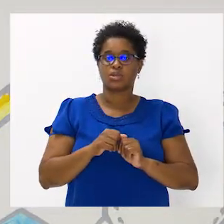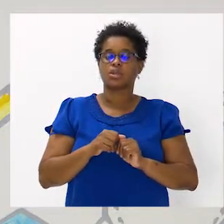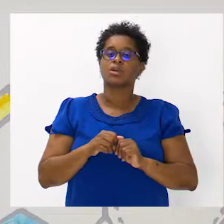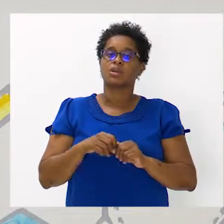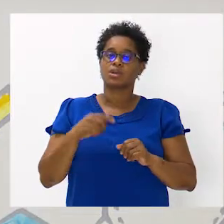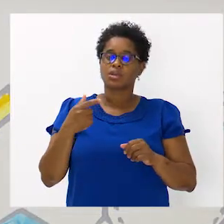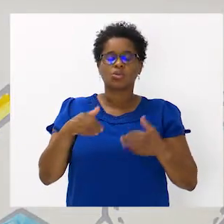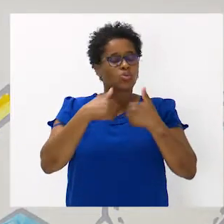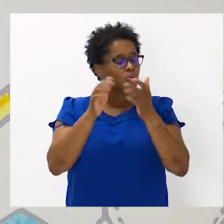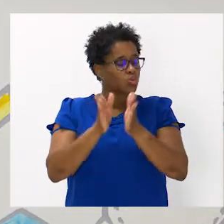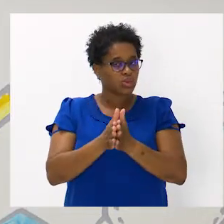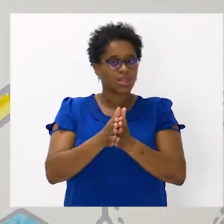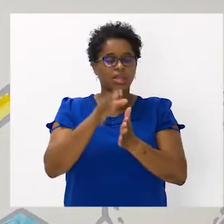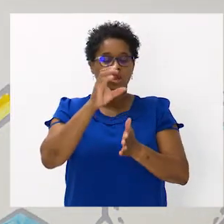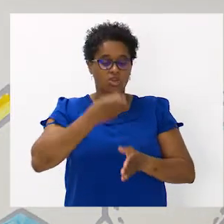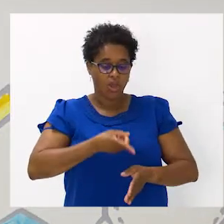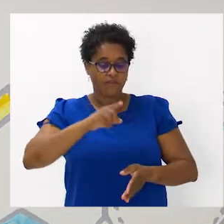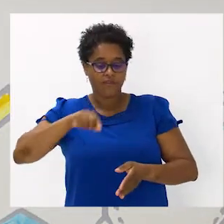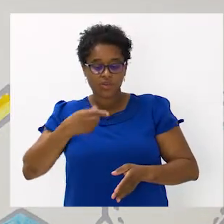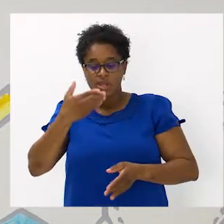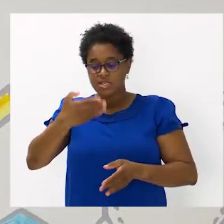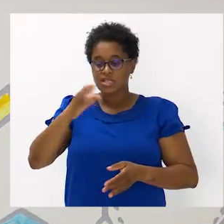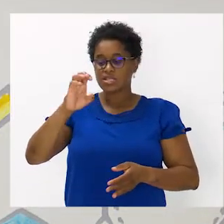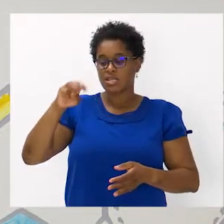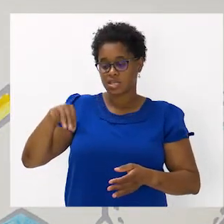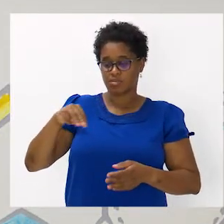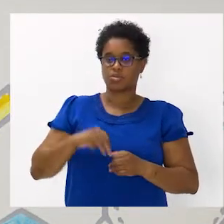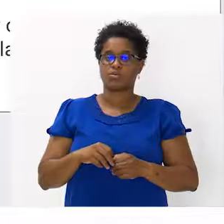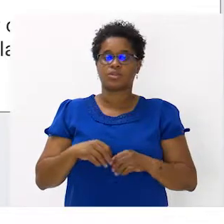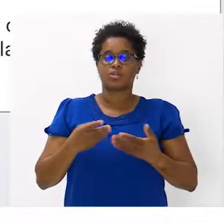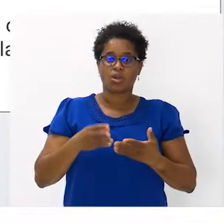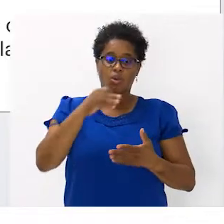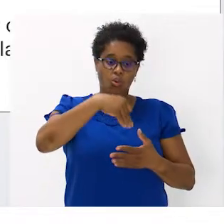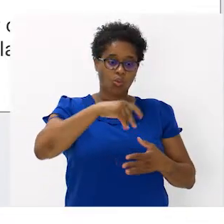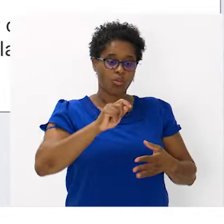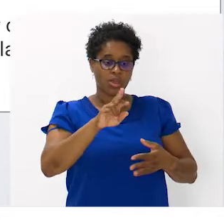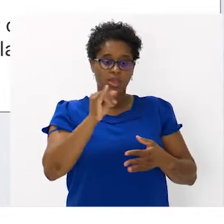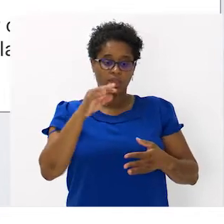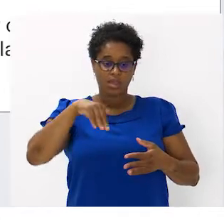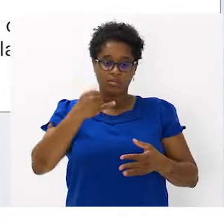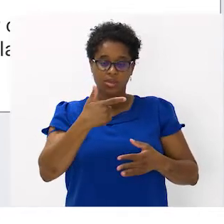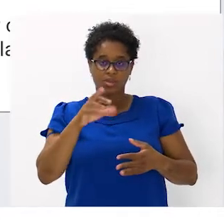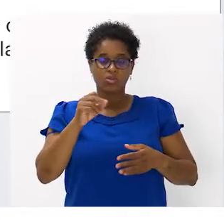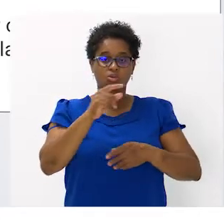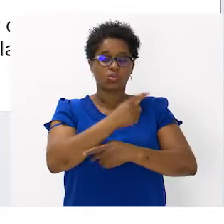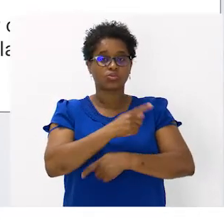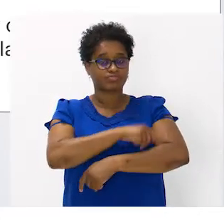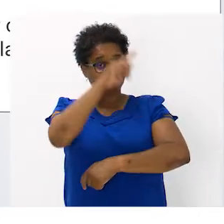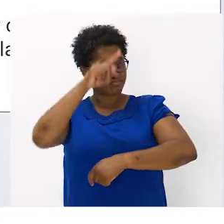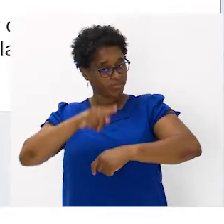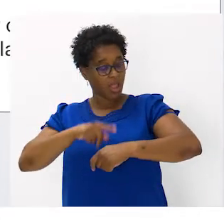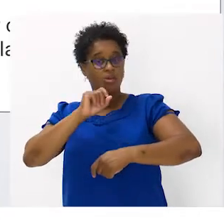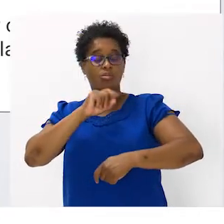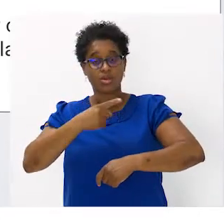centímetros, que dará no total 9,7 centímetros. Então, o perímetro do triângulo pode